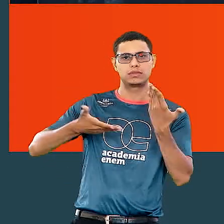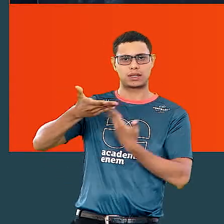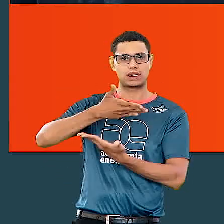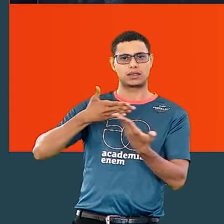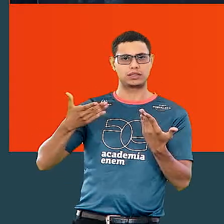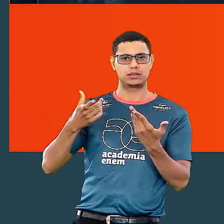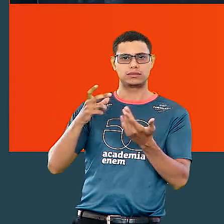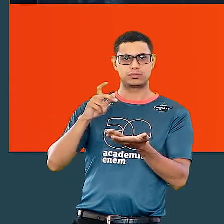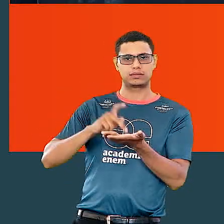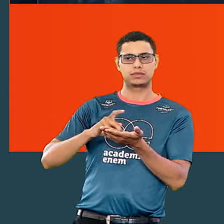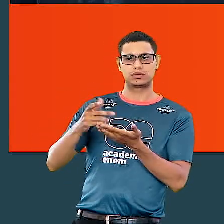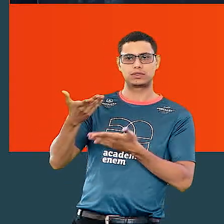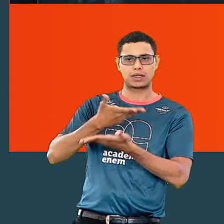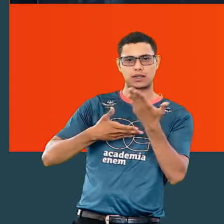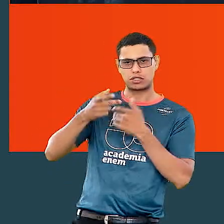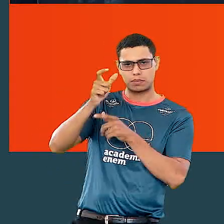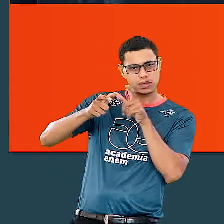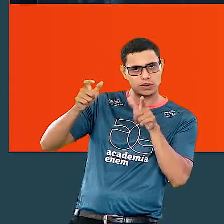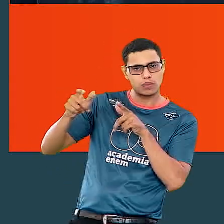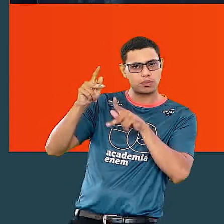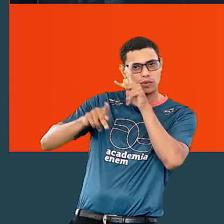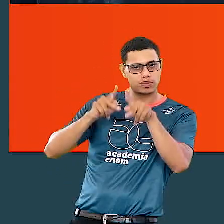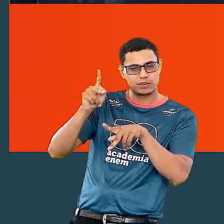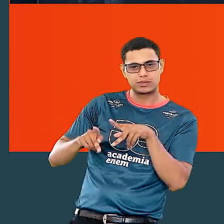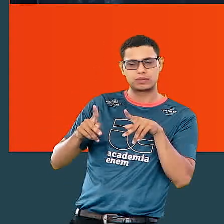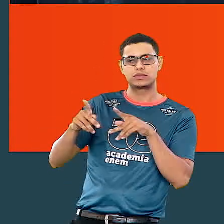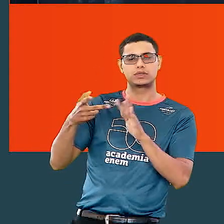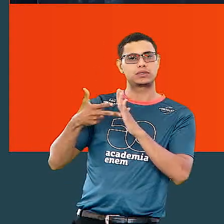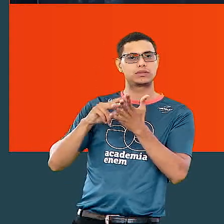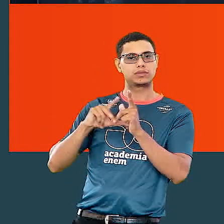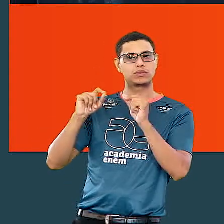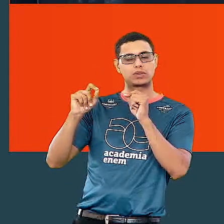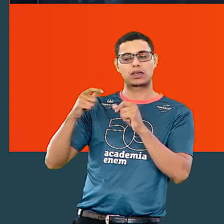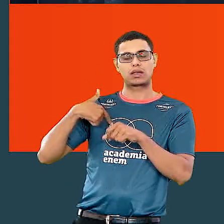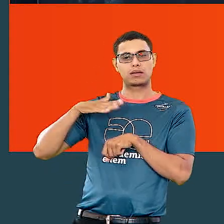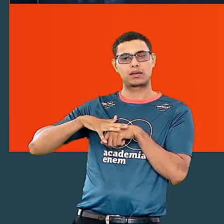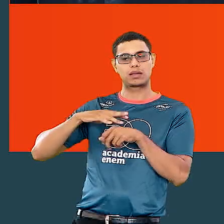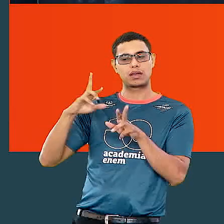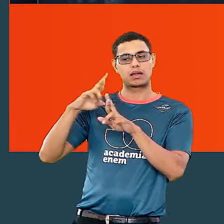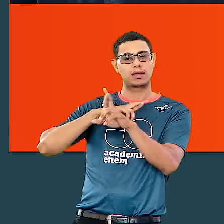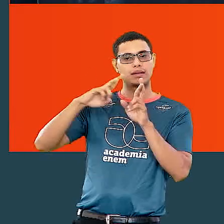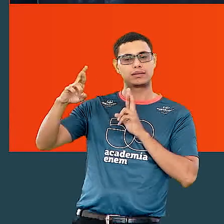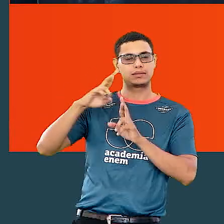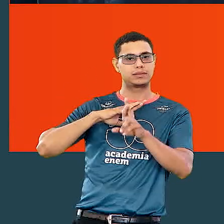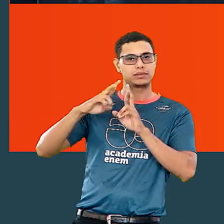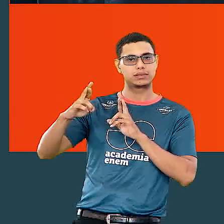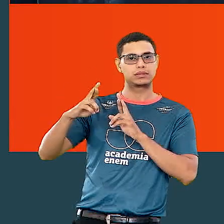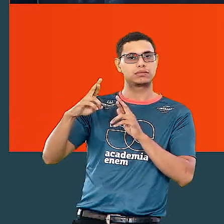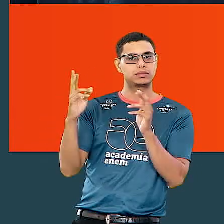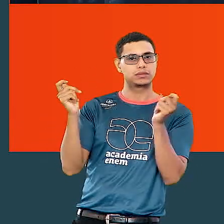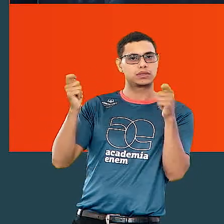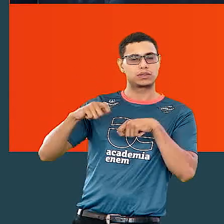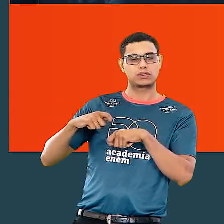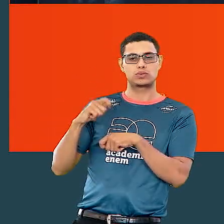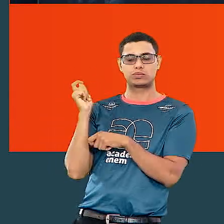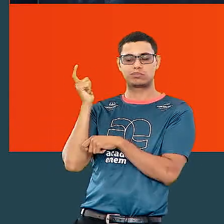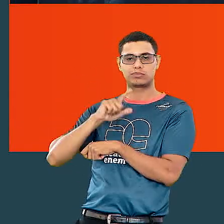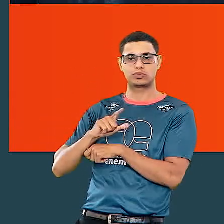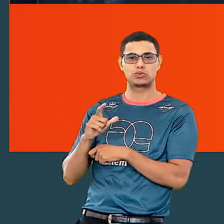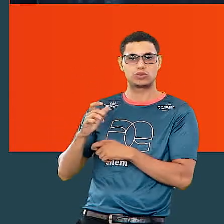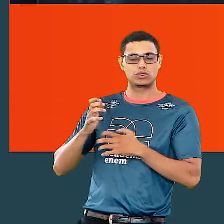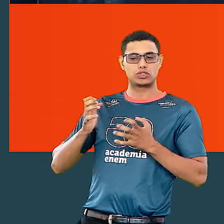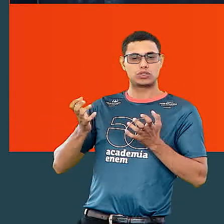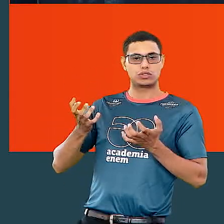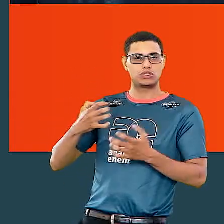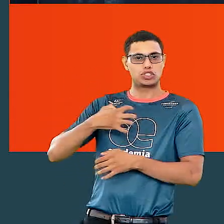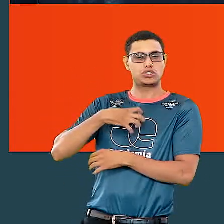você interagir com as pessoas é o que faz com que você se relacione de maneira a garantir que essa nova moda ela chegue,